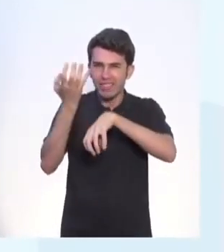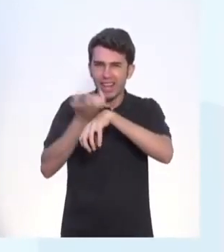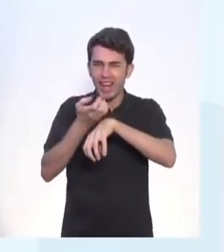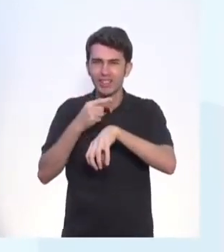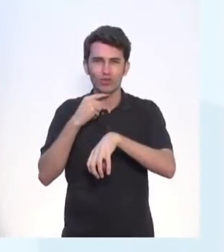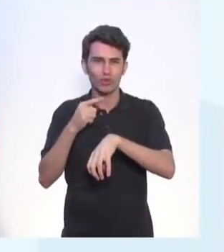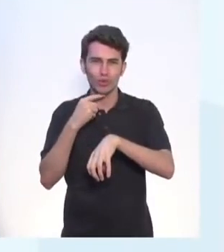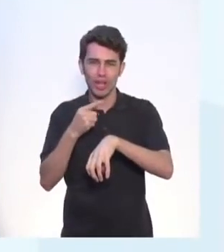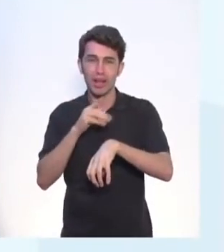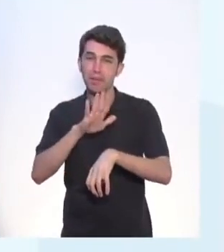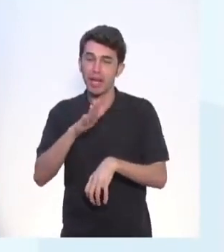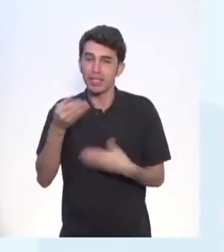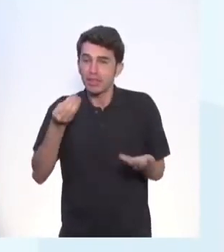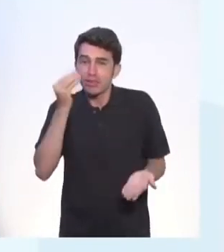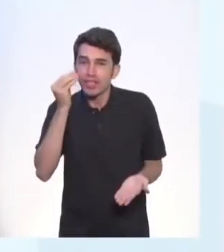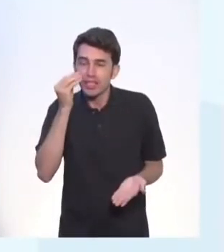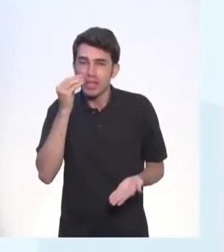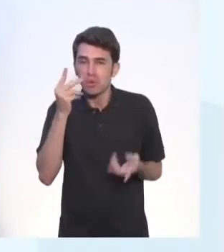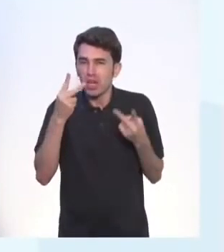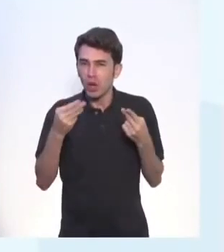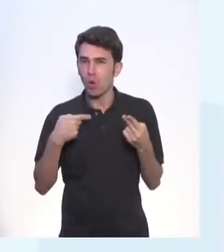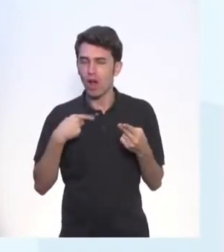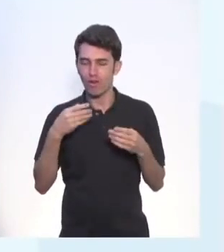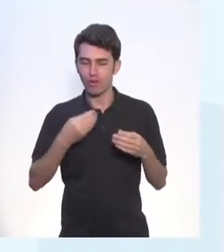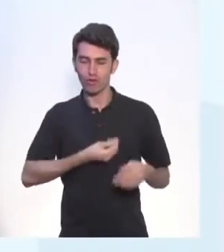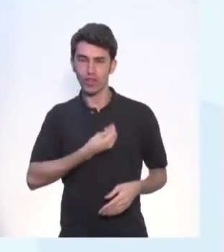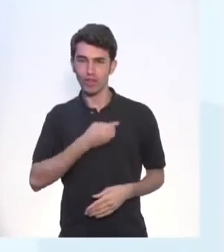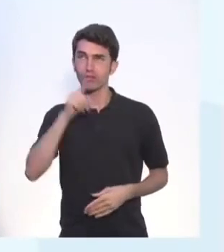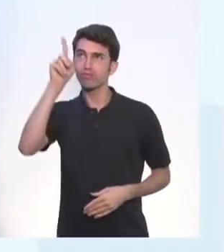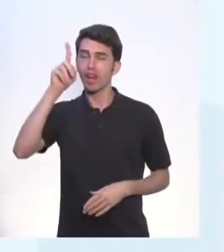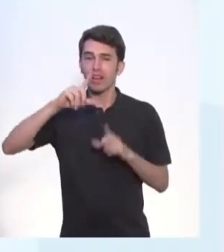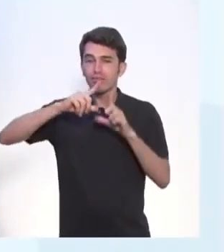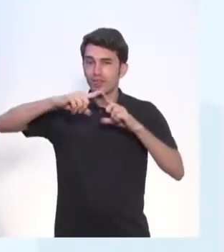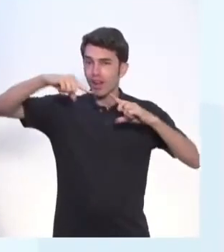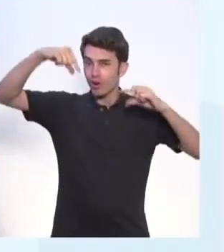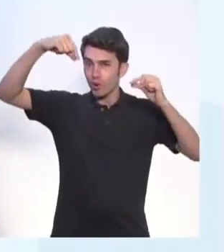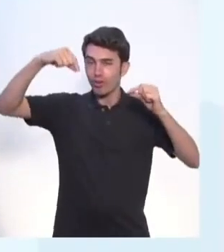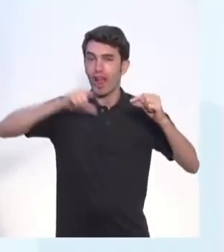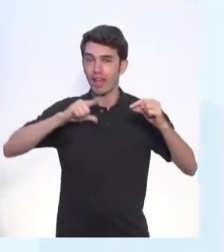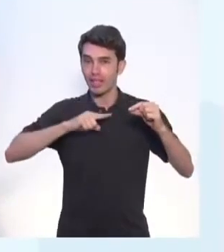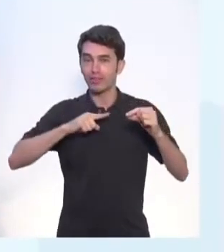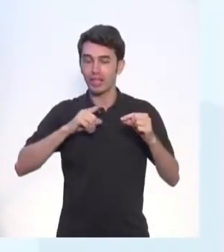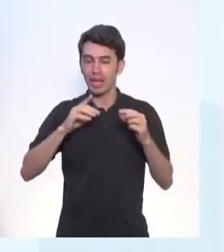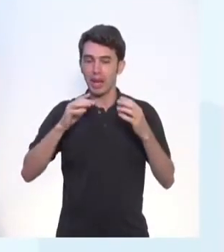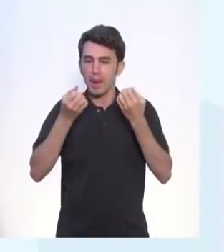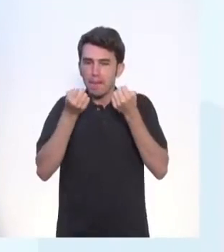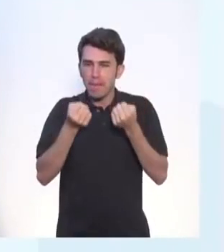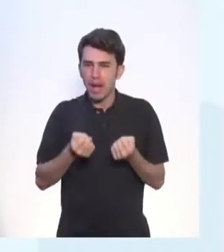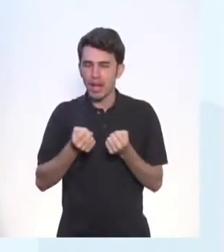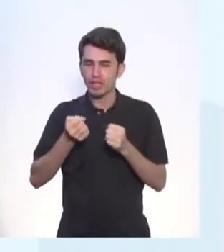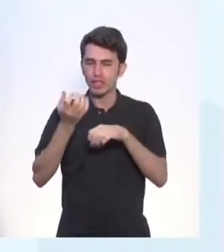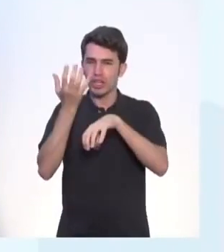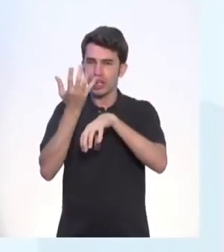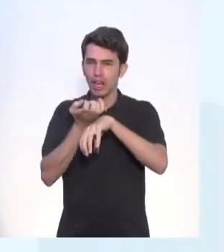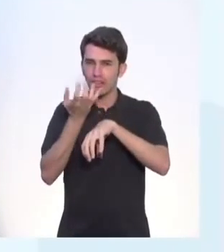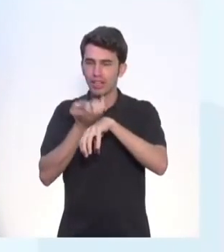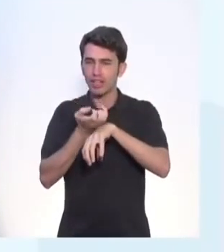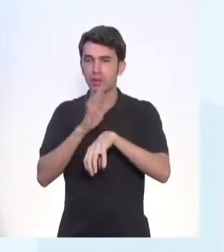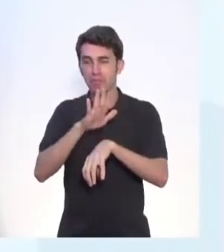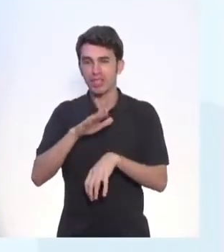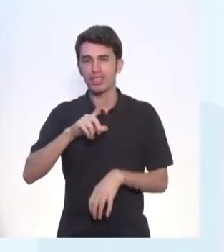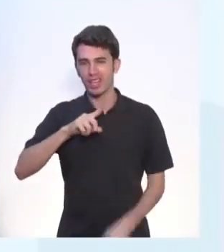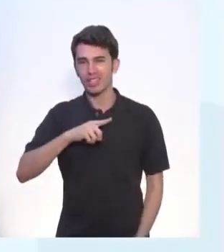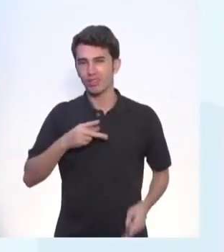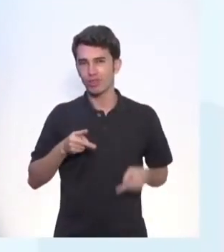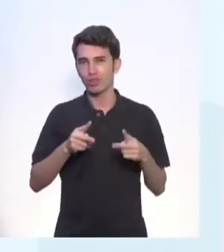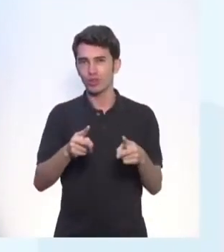estamos simulando como se estivéssemos morando na Lua. Então, tem baixa gravidade, mas ainda tem gravidade.